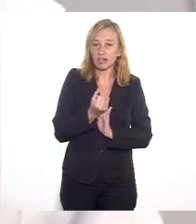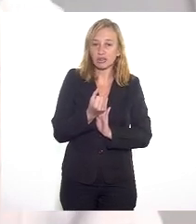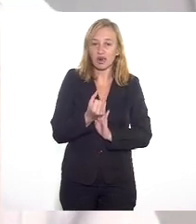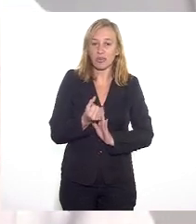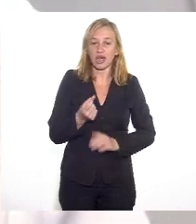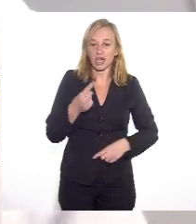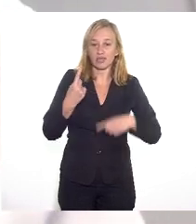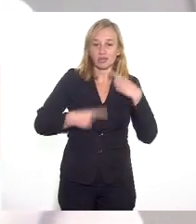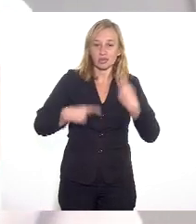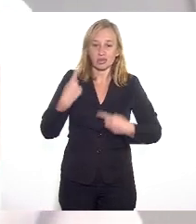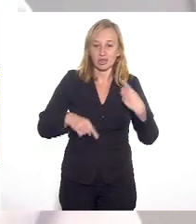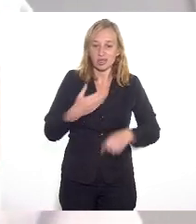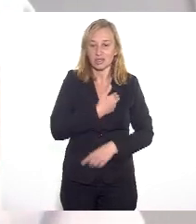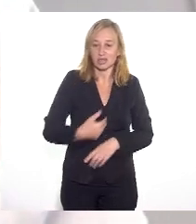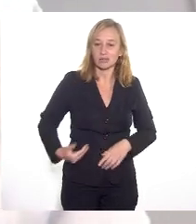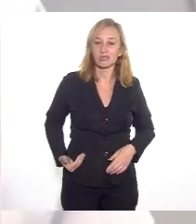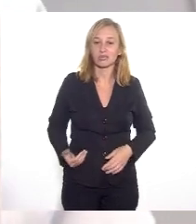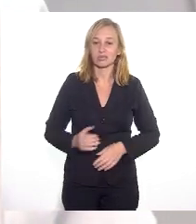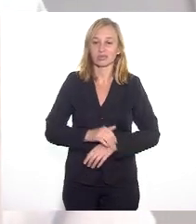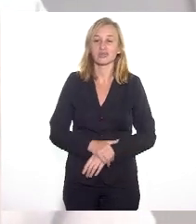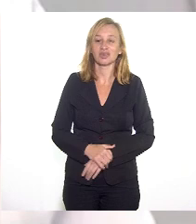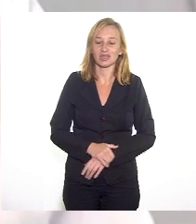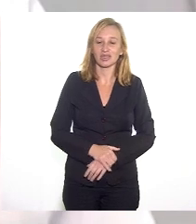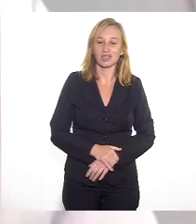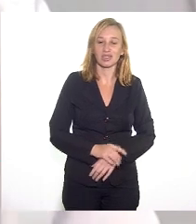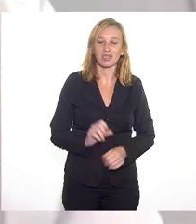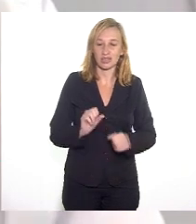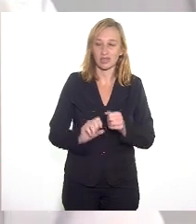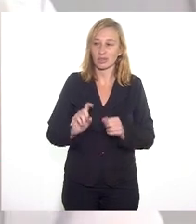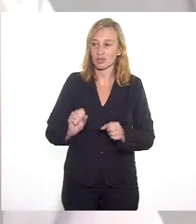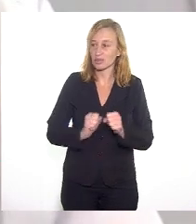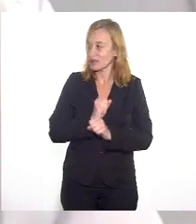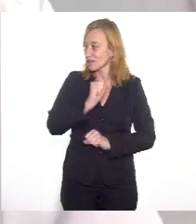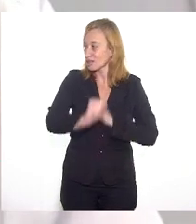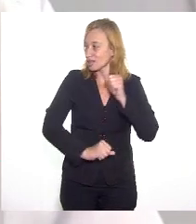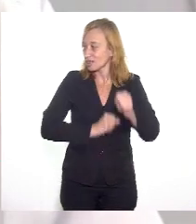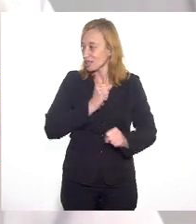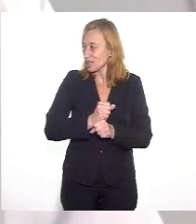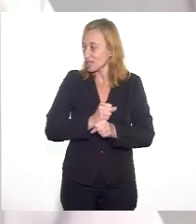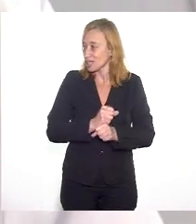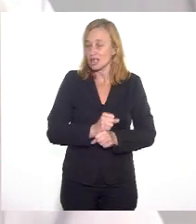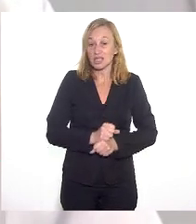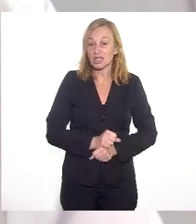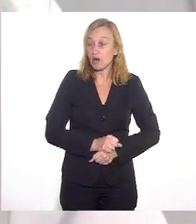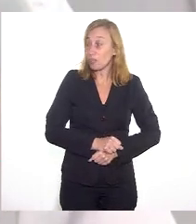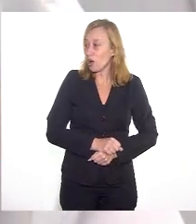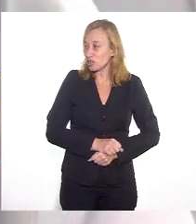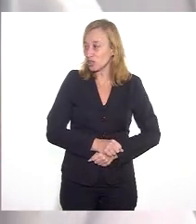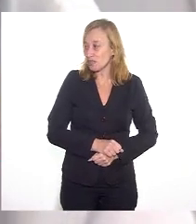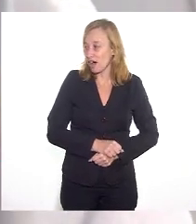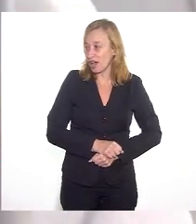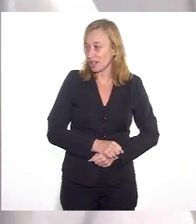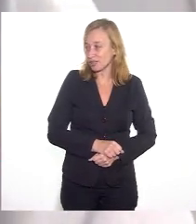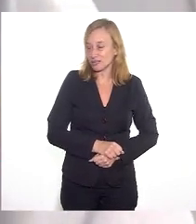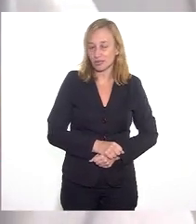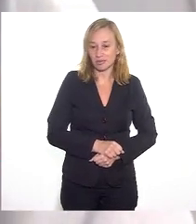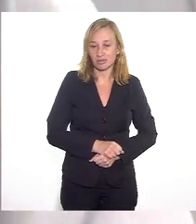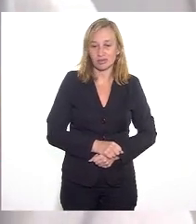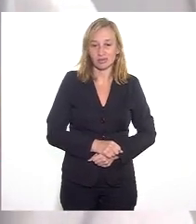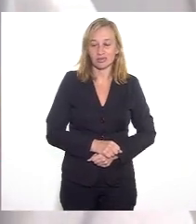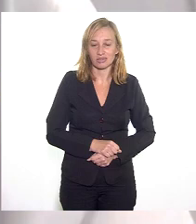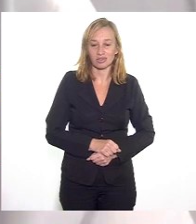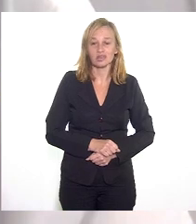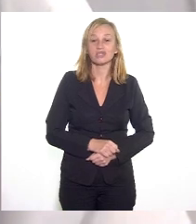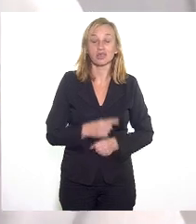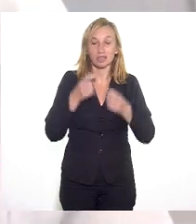políticas públicas que vão ser executadas no próximo ano. É muito sintomático, e para a gente nos chamou